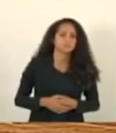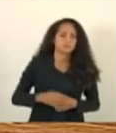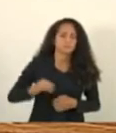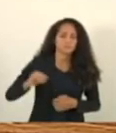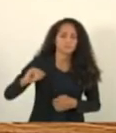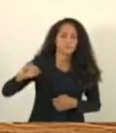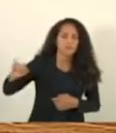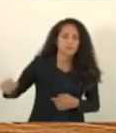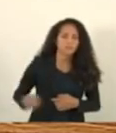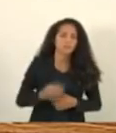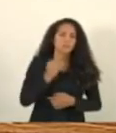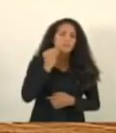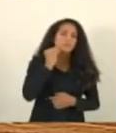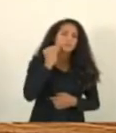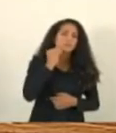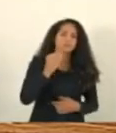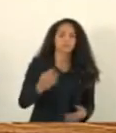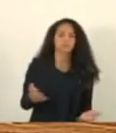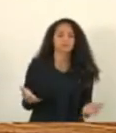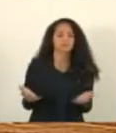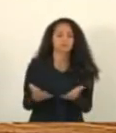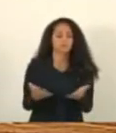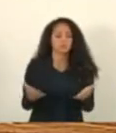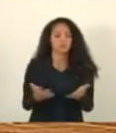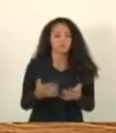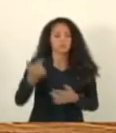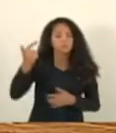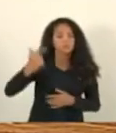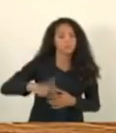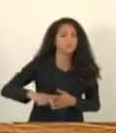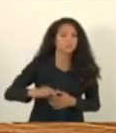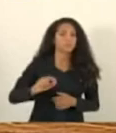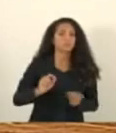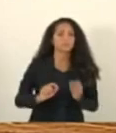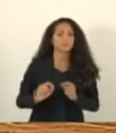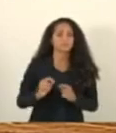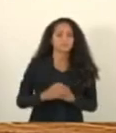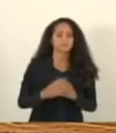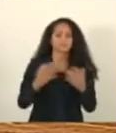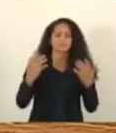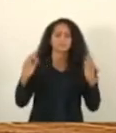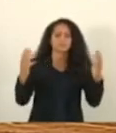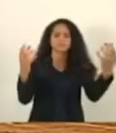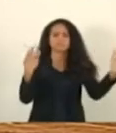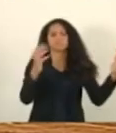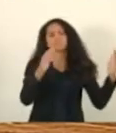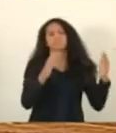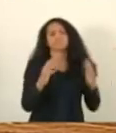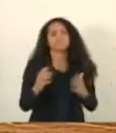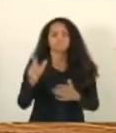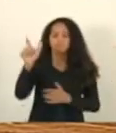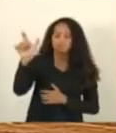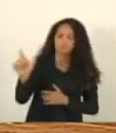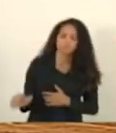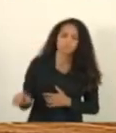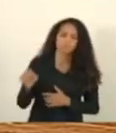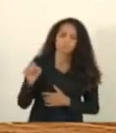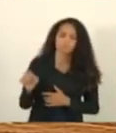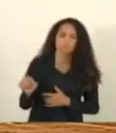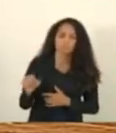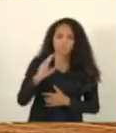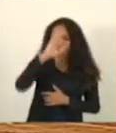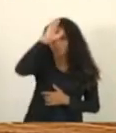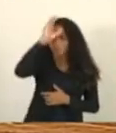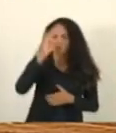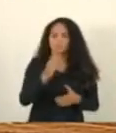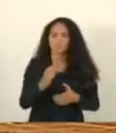aproveito a oportunidade para mais uma vez parabenizar o comandante-geral dos